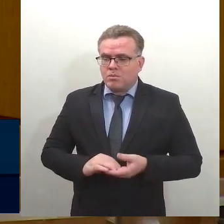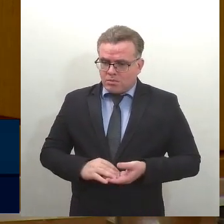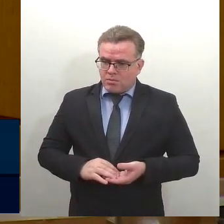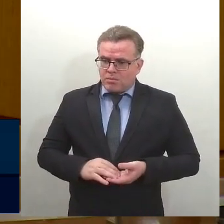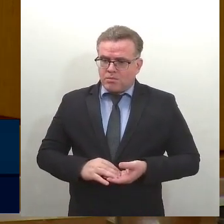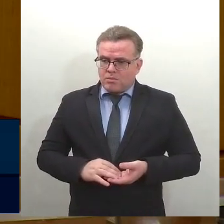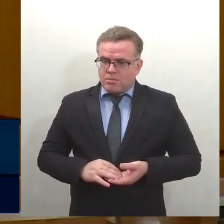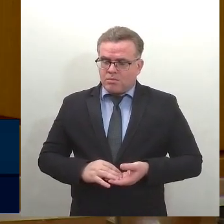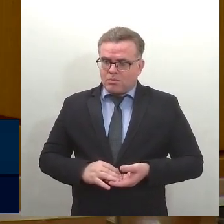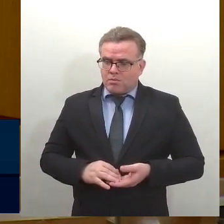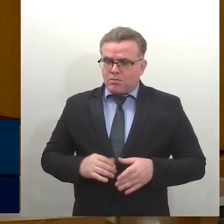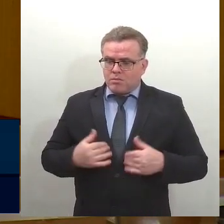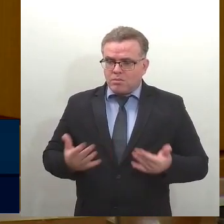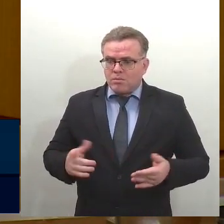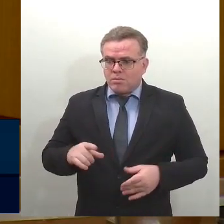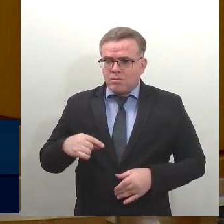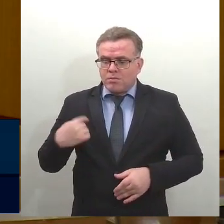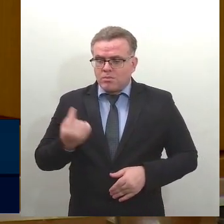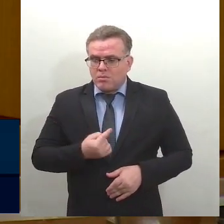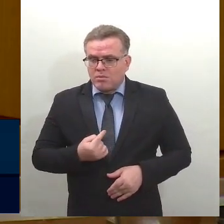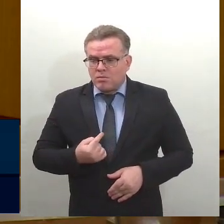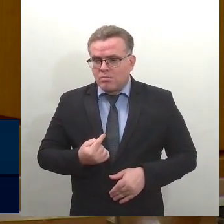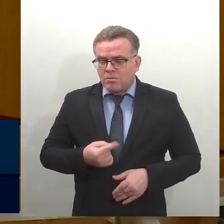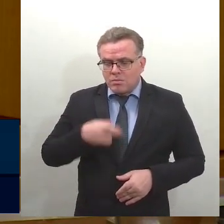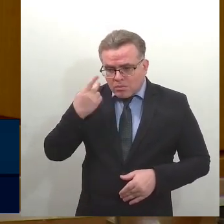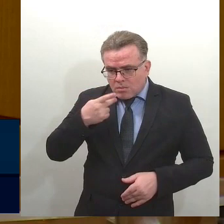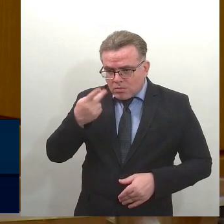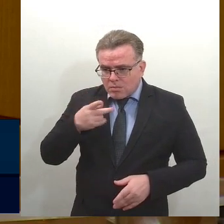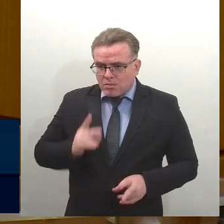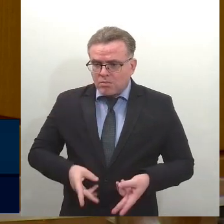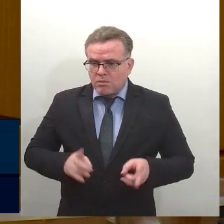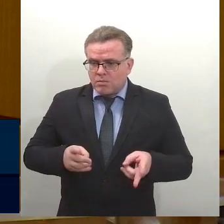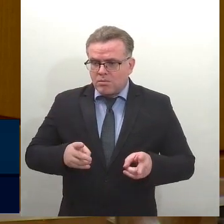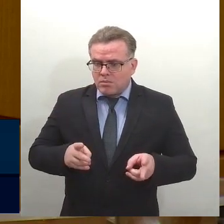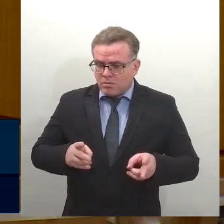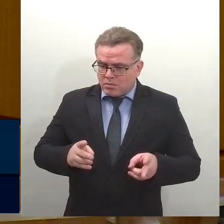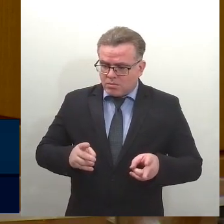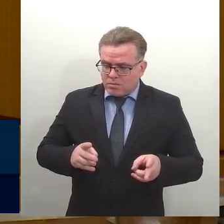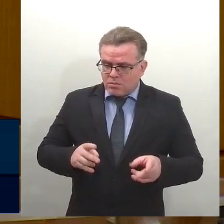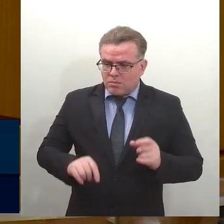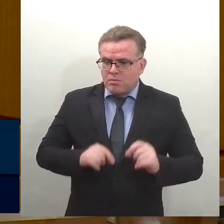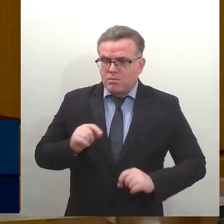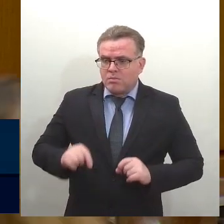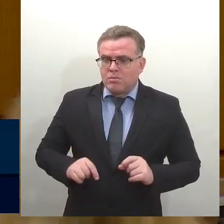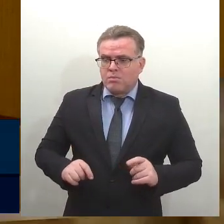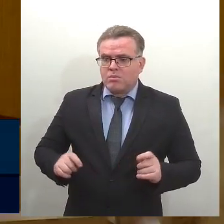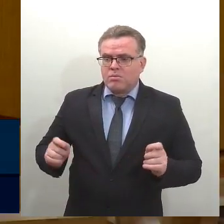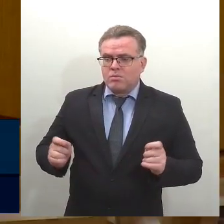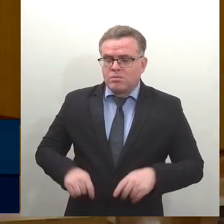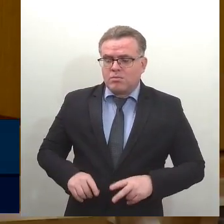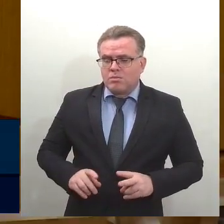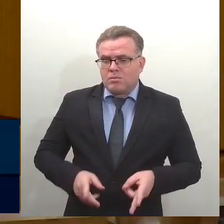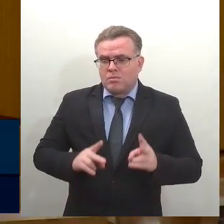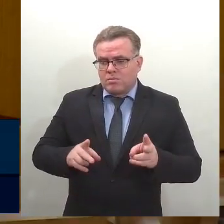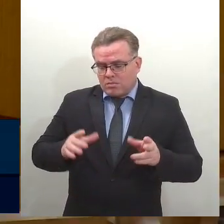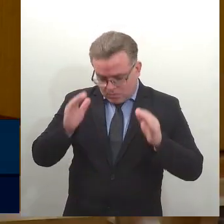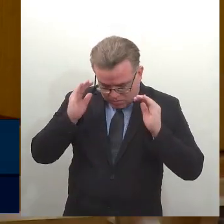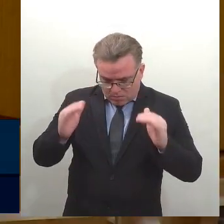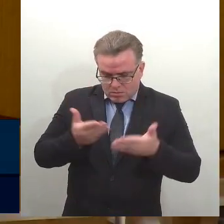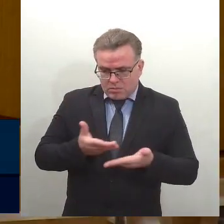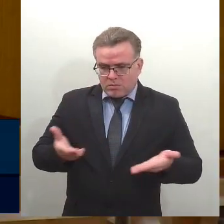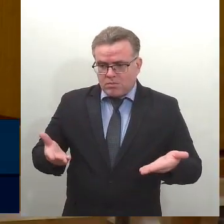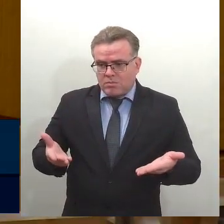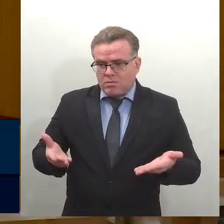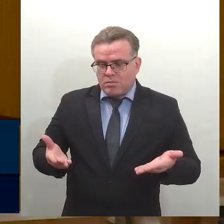política, e fez política, foi para servir a quem mais precisa. E aí,